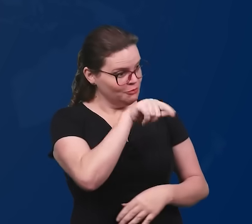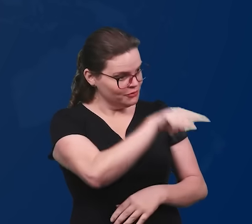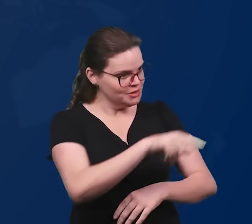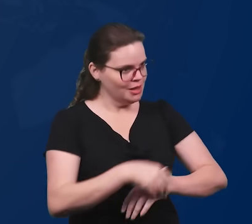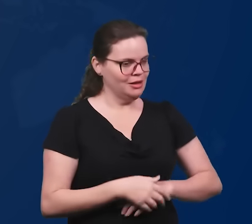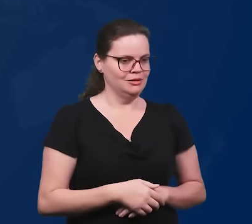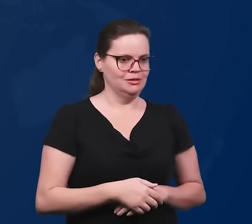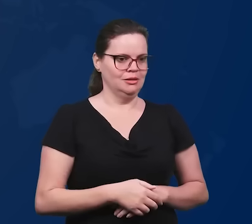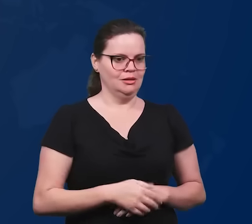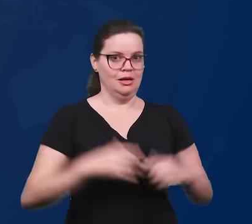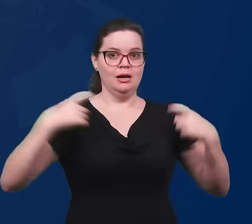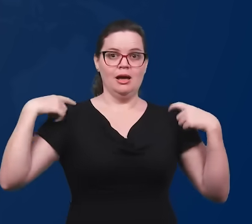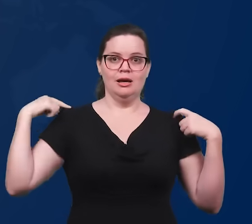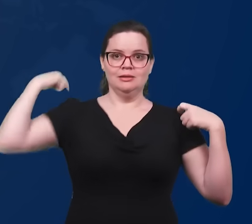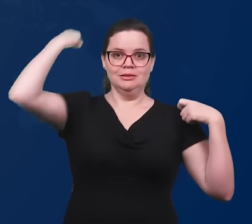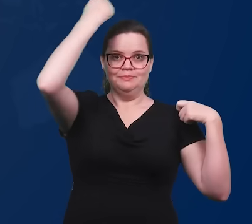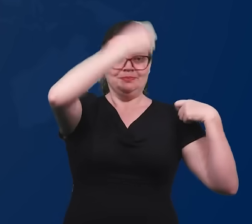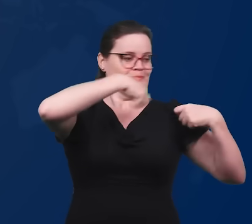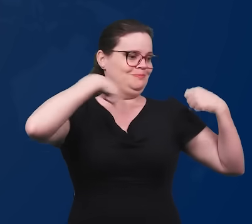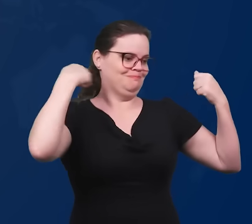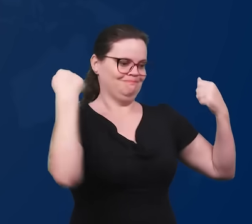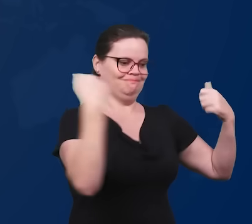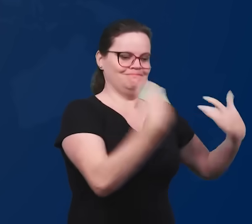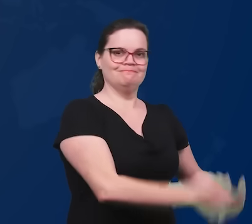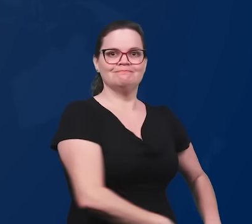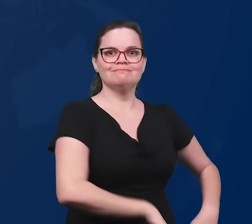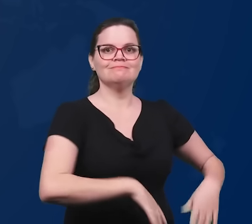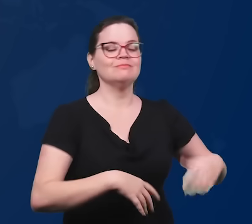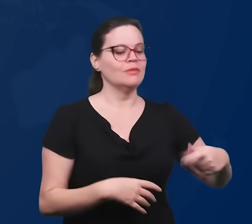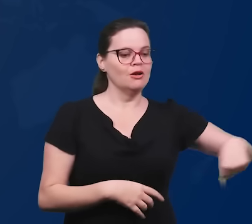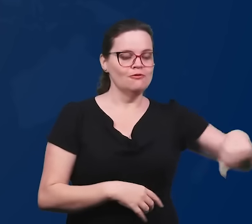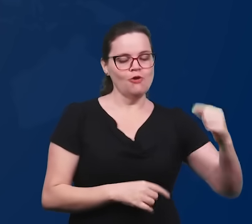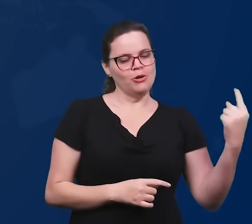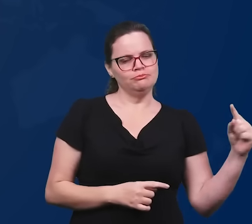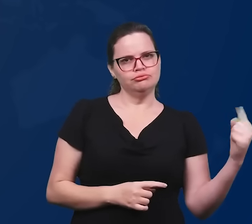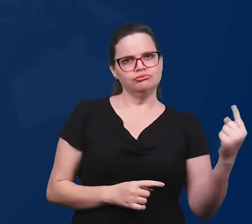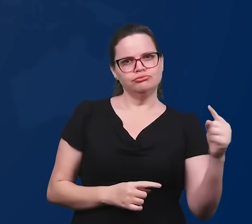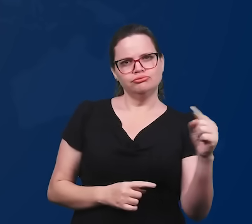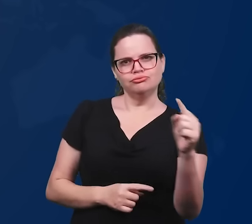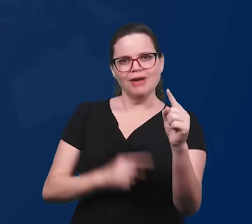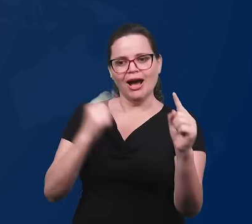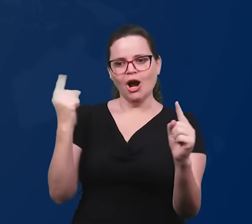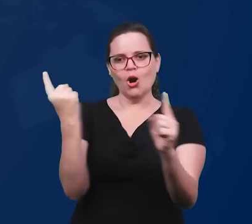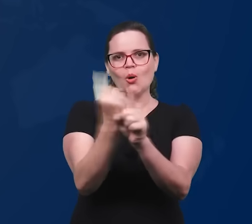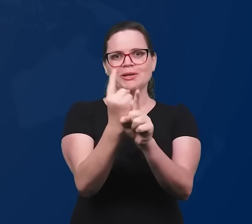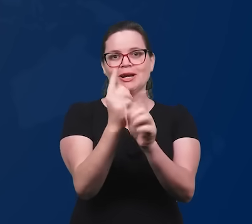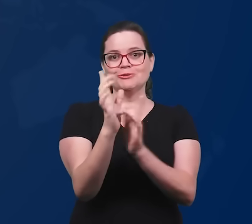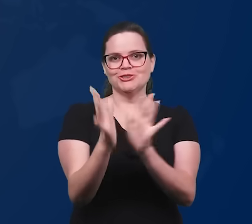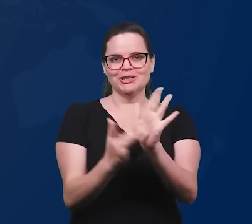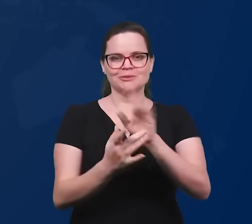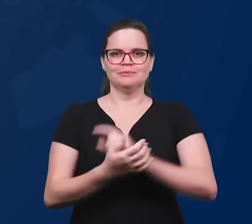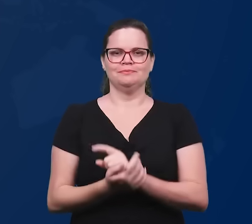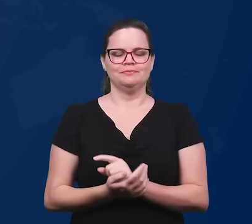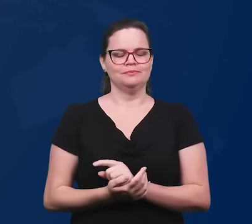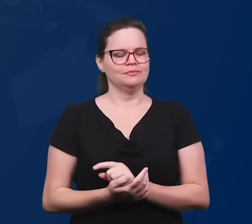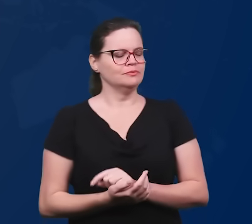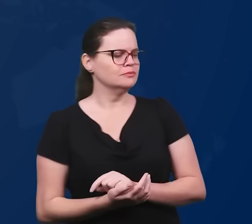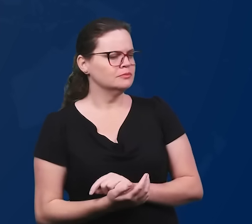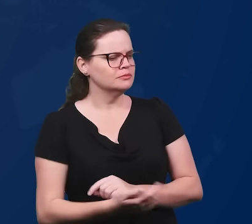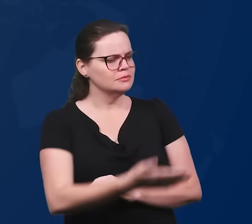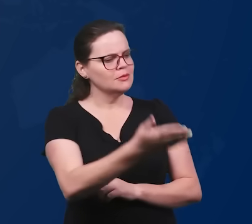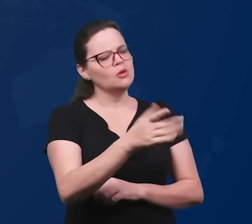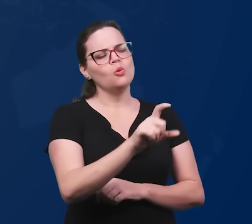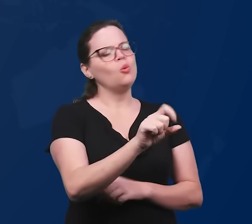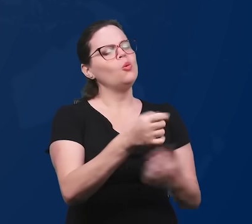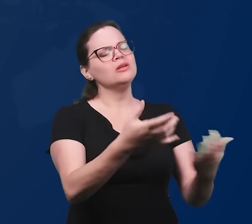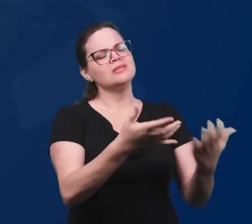chama. E ele, lançando de si a sua capa, levantou-se e foi ter com Jesus. E Jesus, falando,